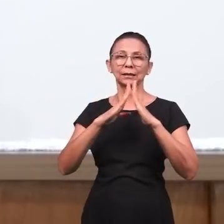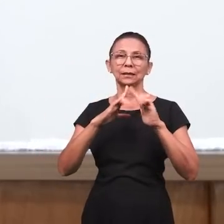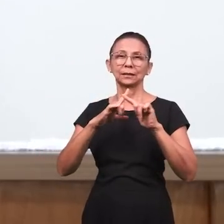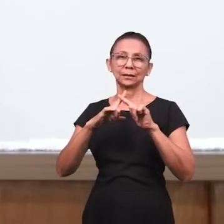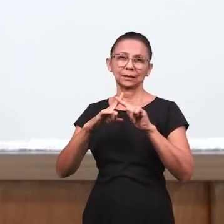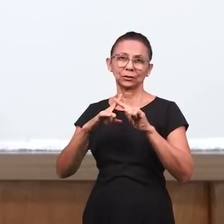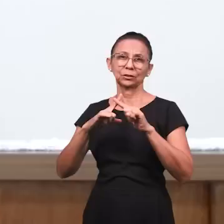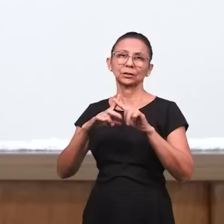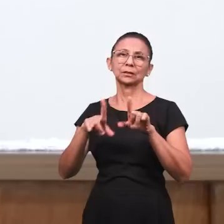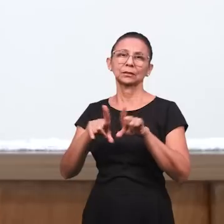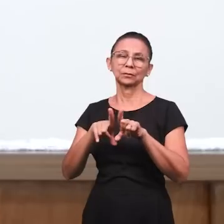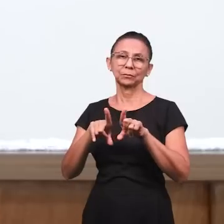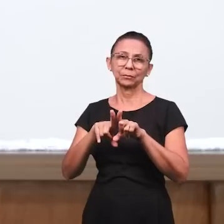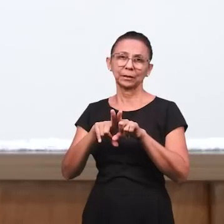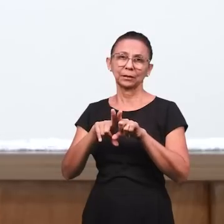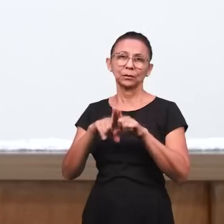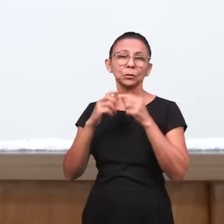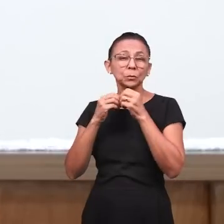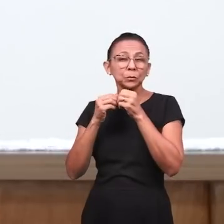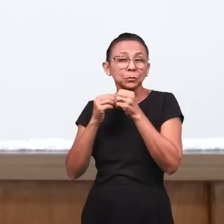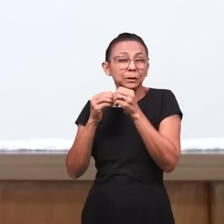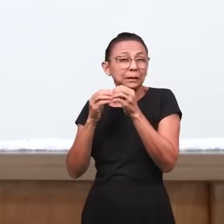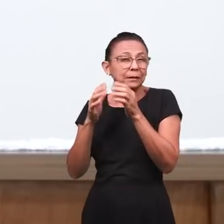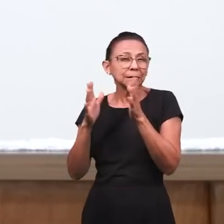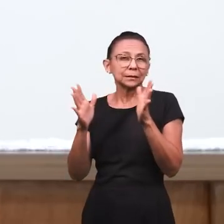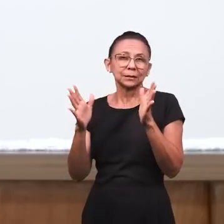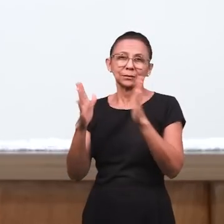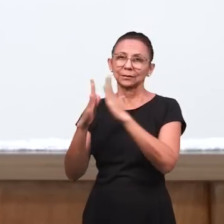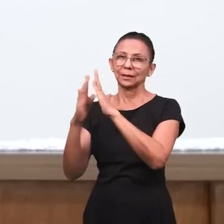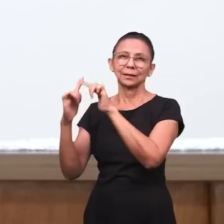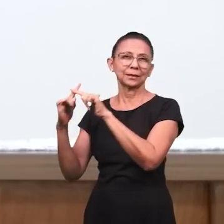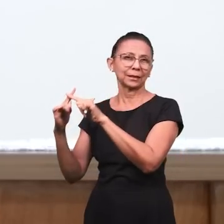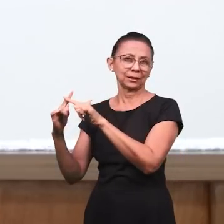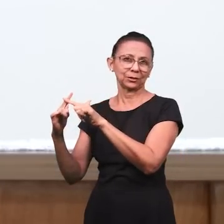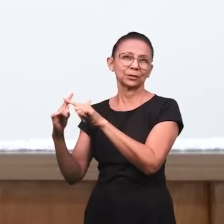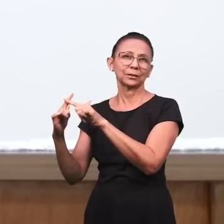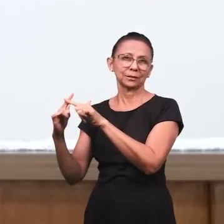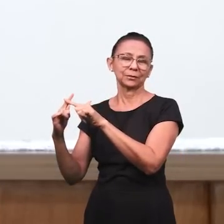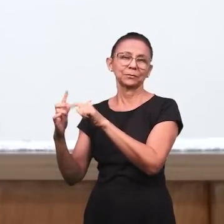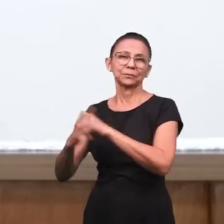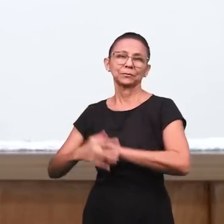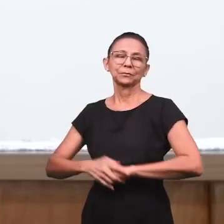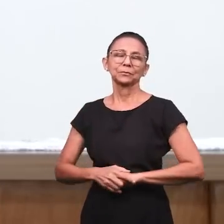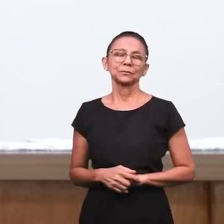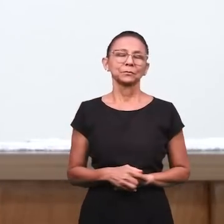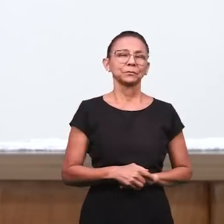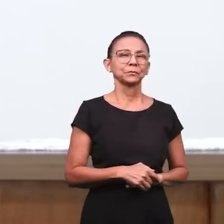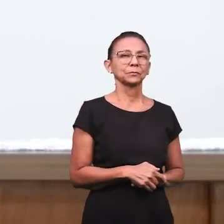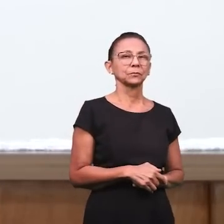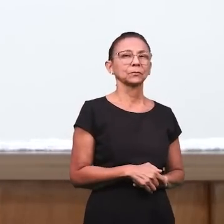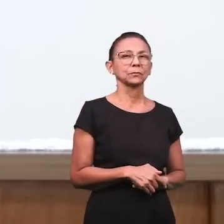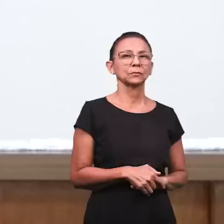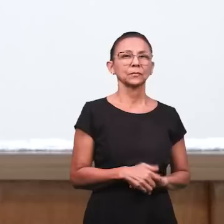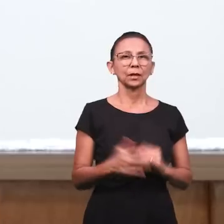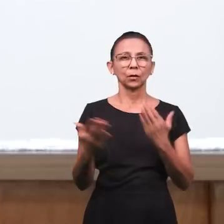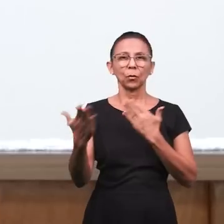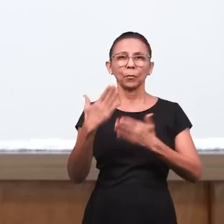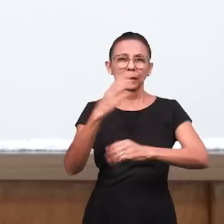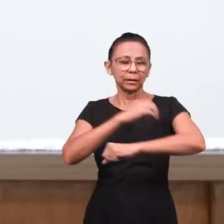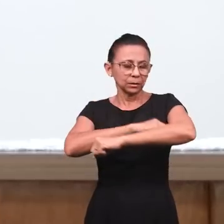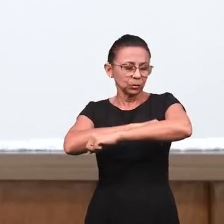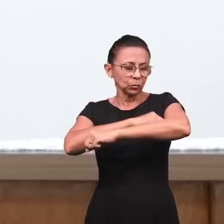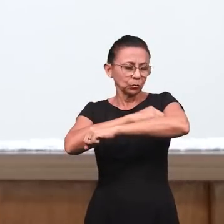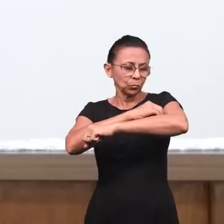o amanhecer do início, então foi o início da igreja, o amanhecer. Nós agora estamos